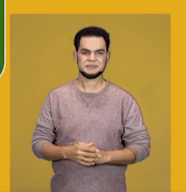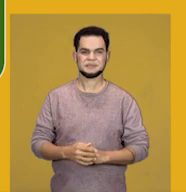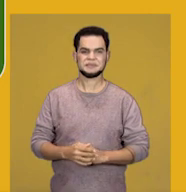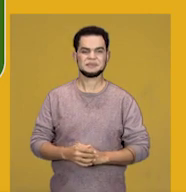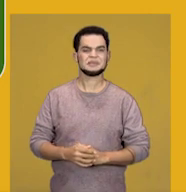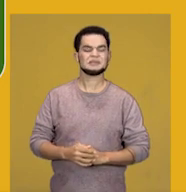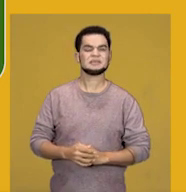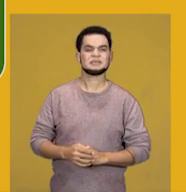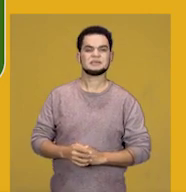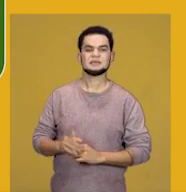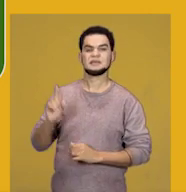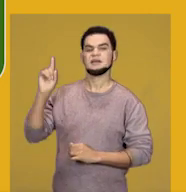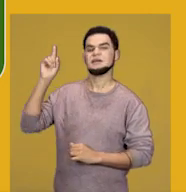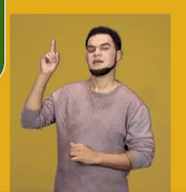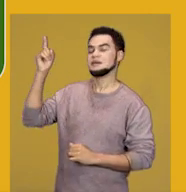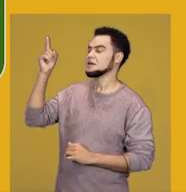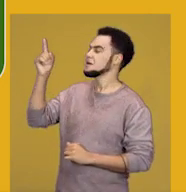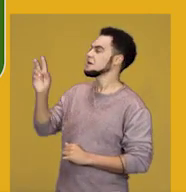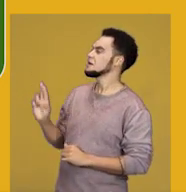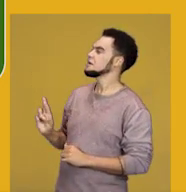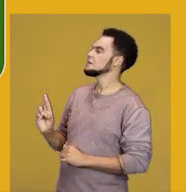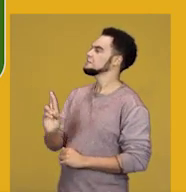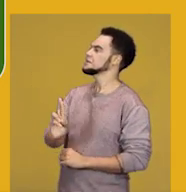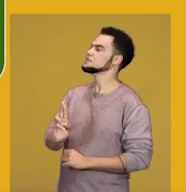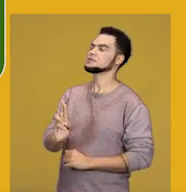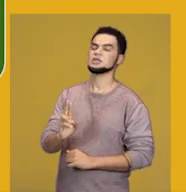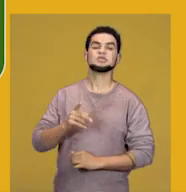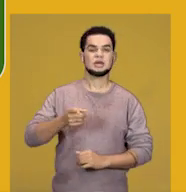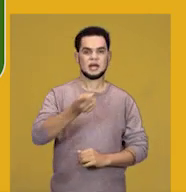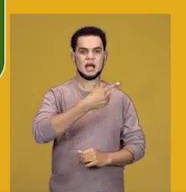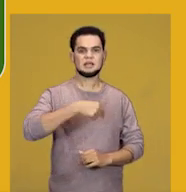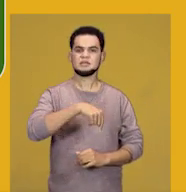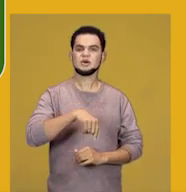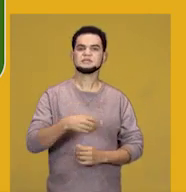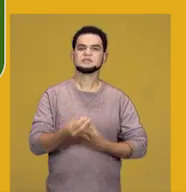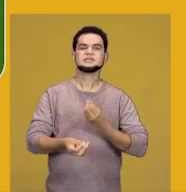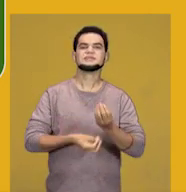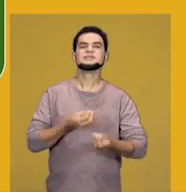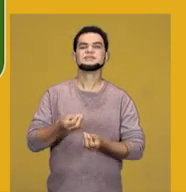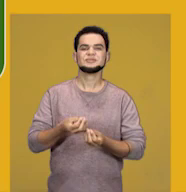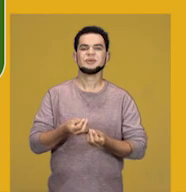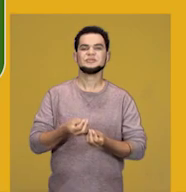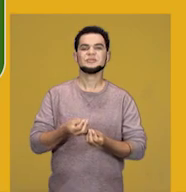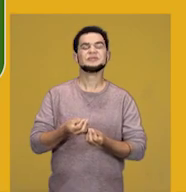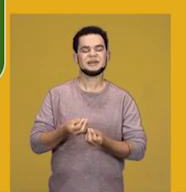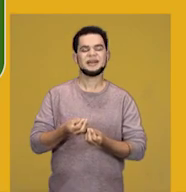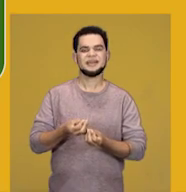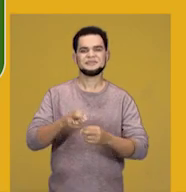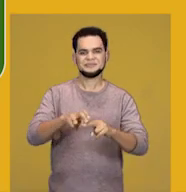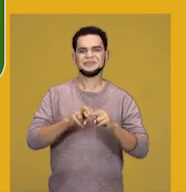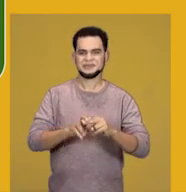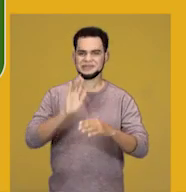eles representam a nós, através do quê? Do voto.